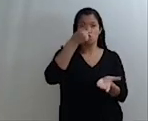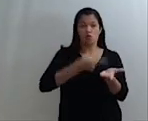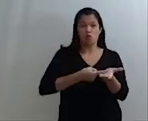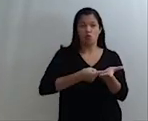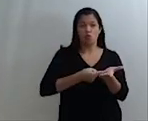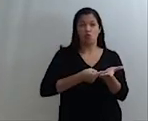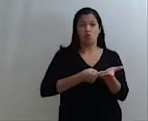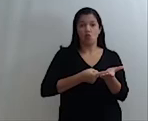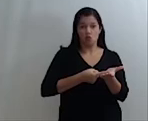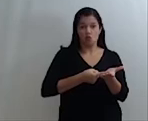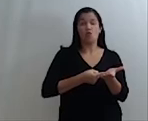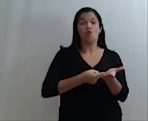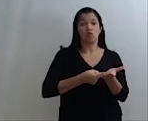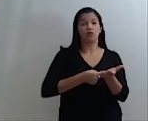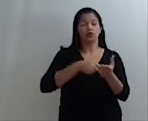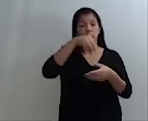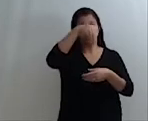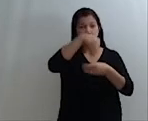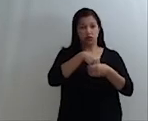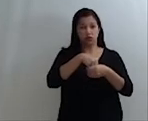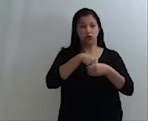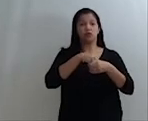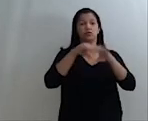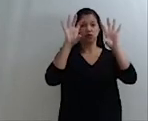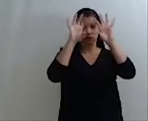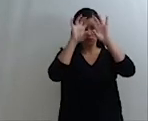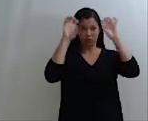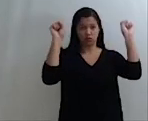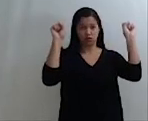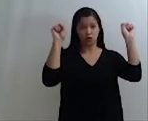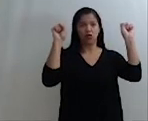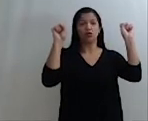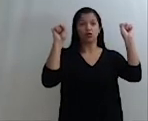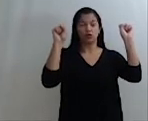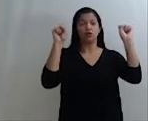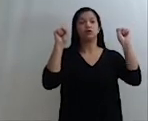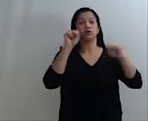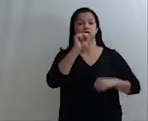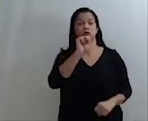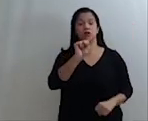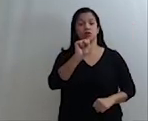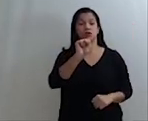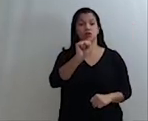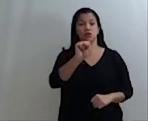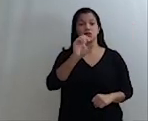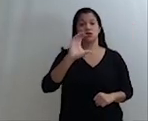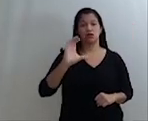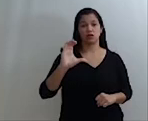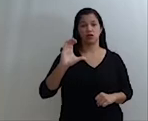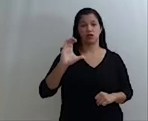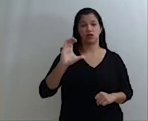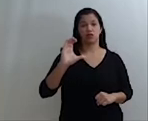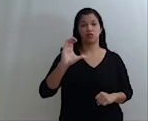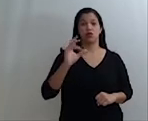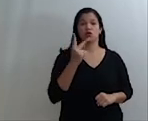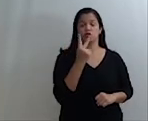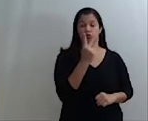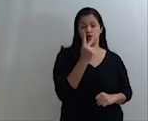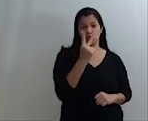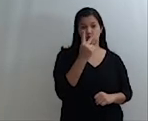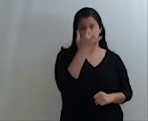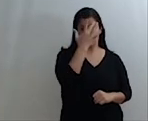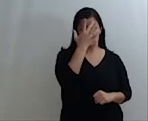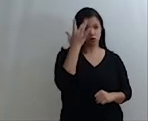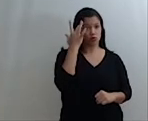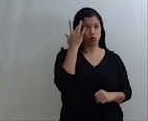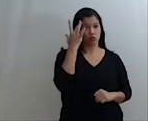Tribunal de Justiça Santa Catarina que confirma a condenação de de dos dois pacientes por crime de roubo né